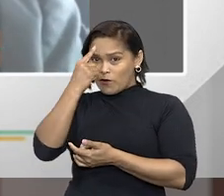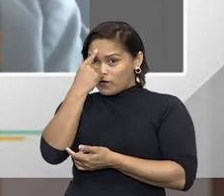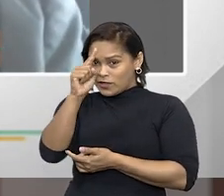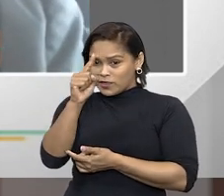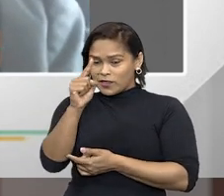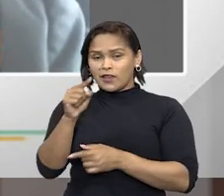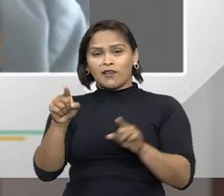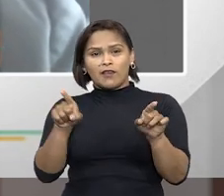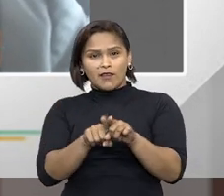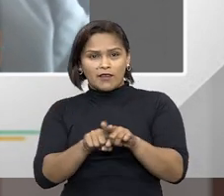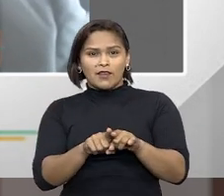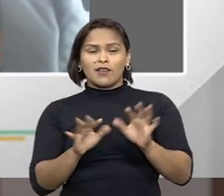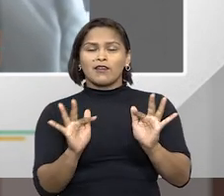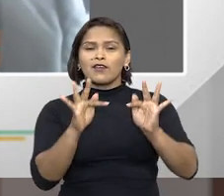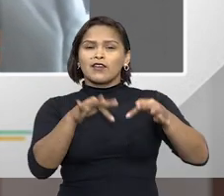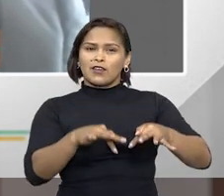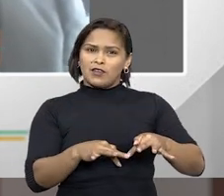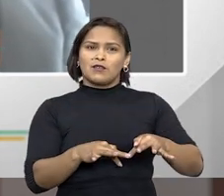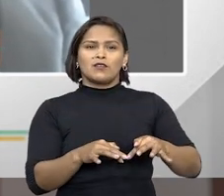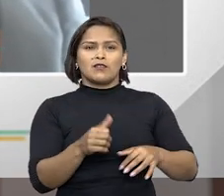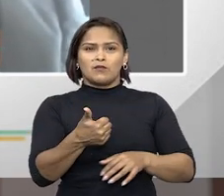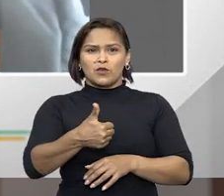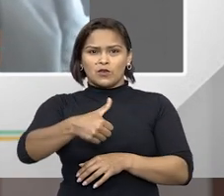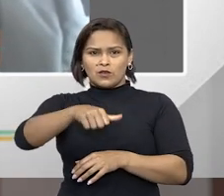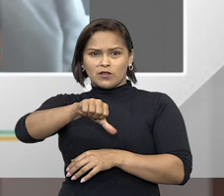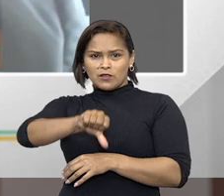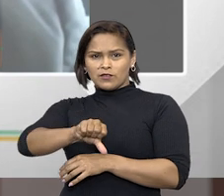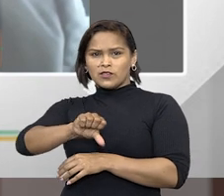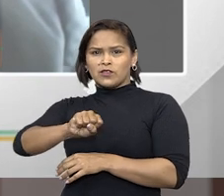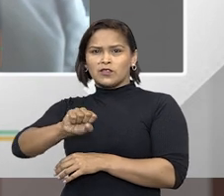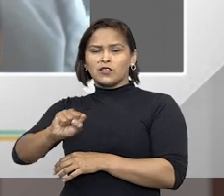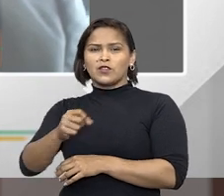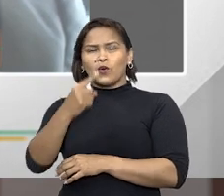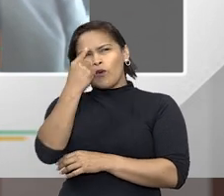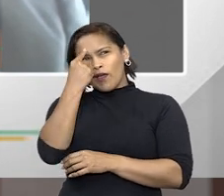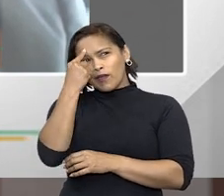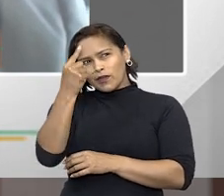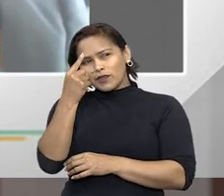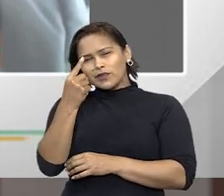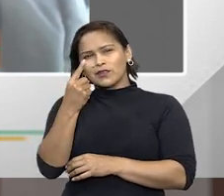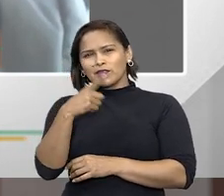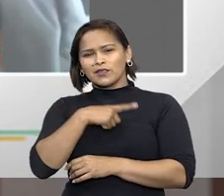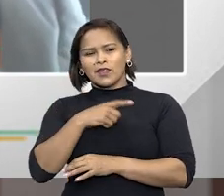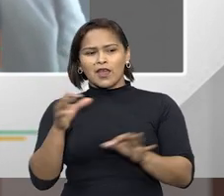em 1978, essa ideia acabou por vingar,